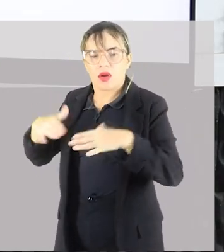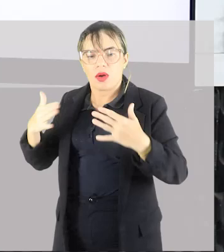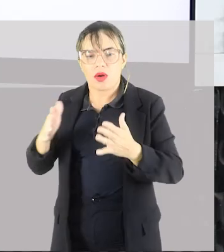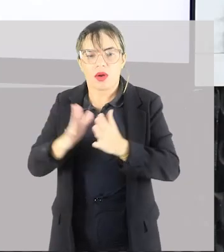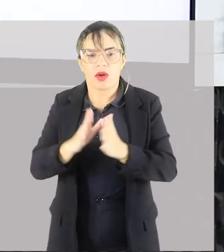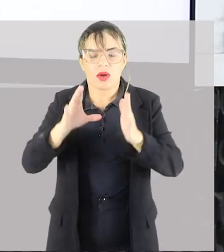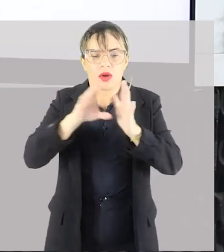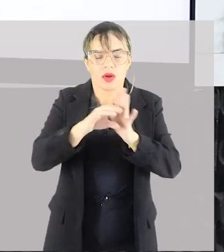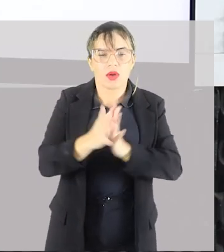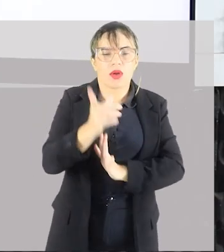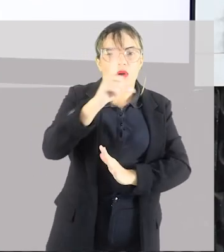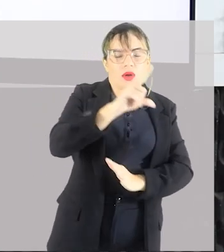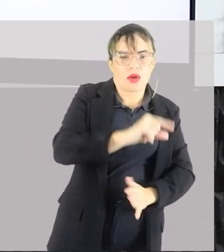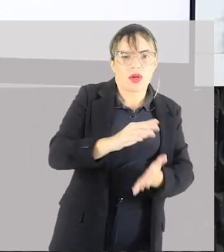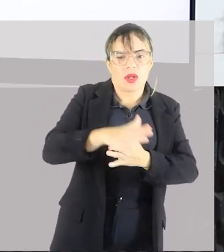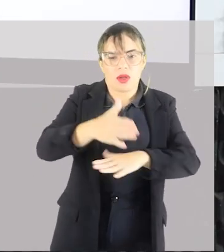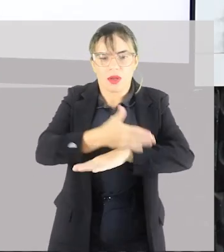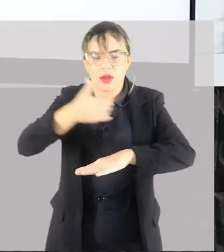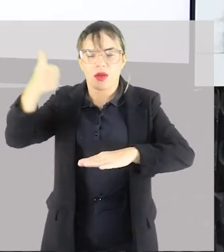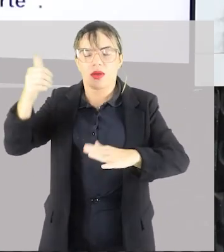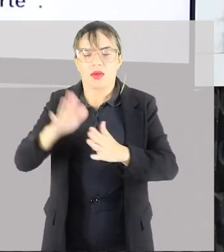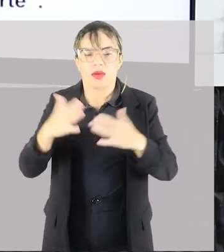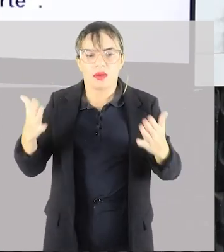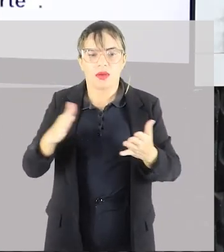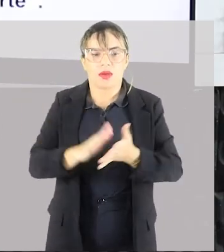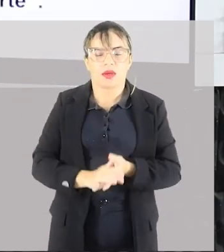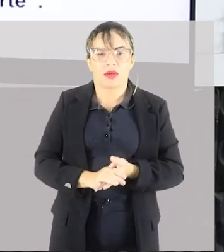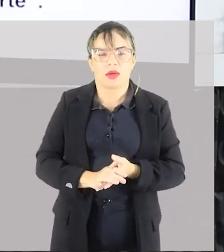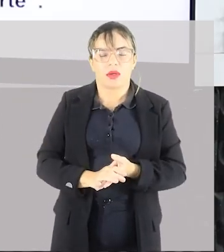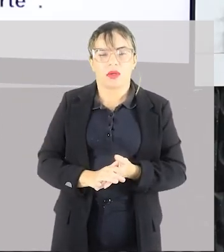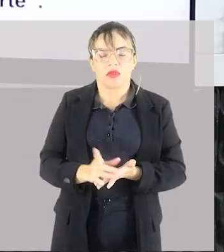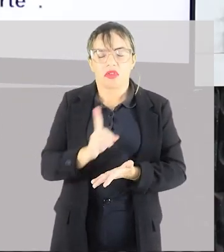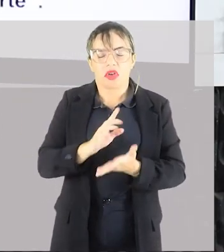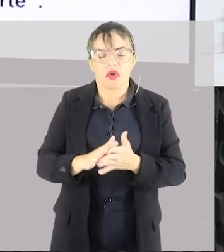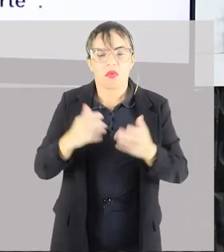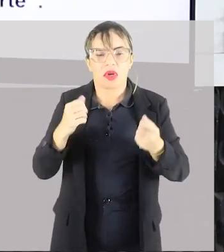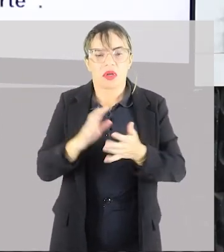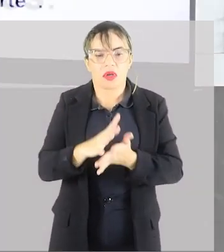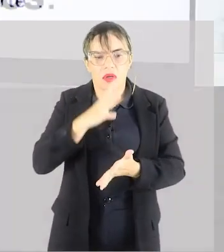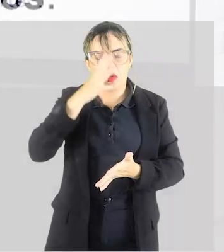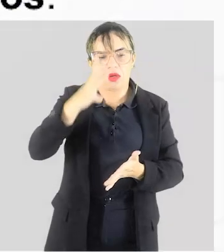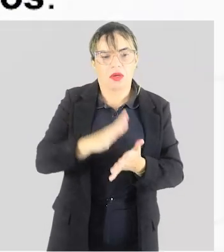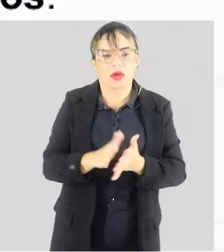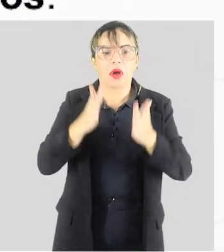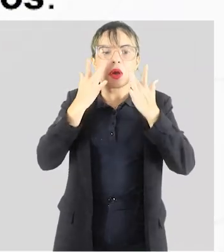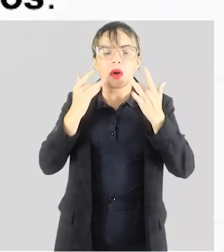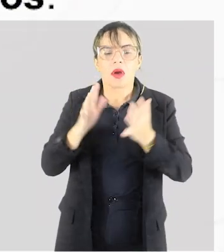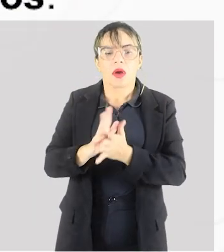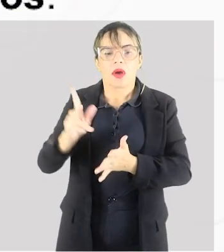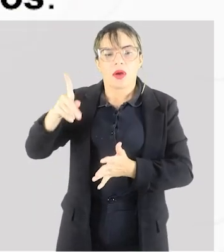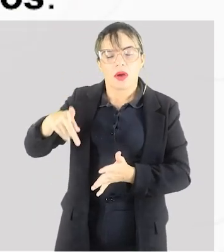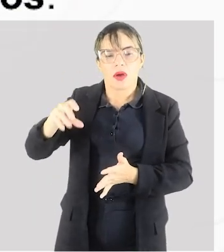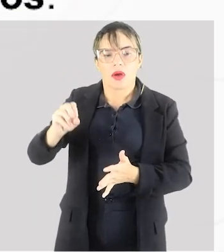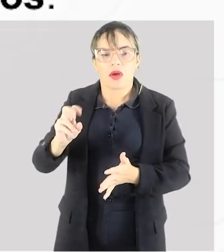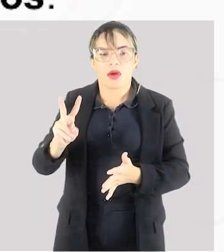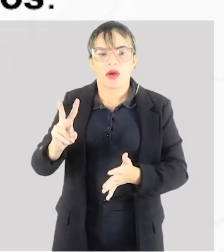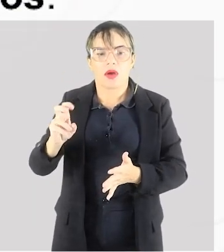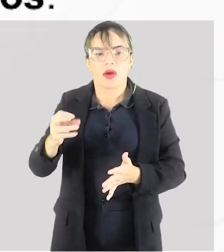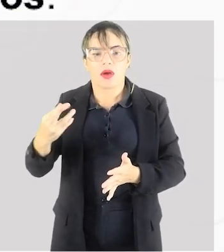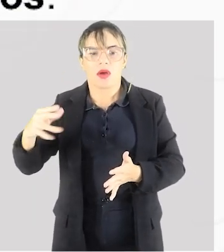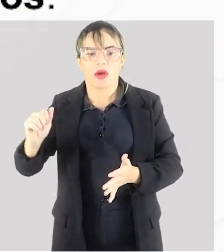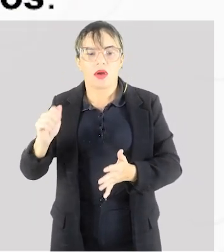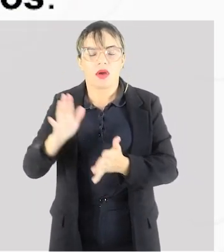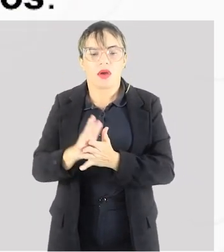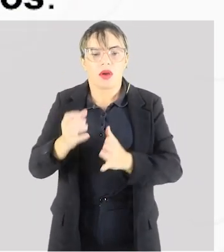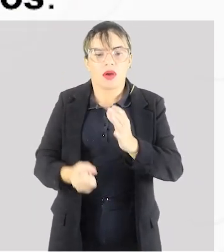conceito do mínimo, do menos, é mais, né? Sem tantos exageros. Arte povera, ela surge mais ou menos na